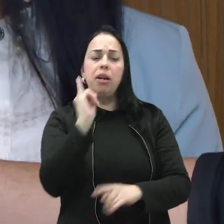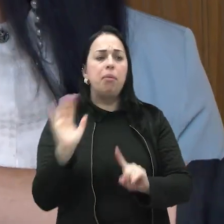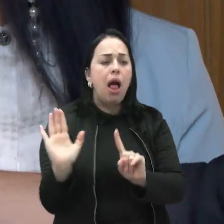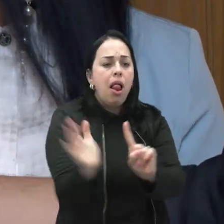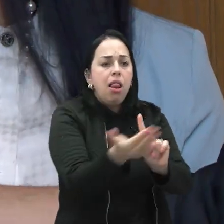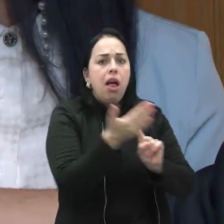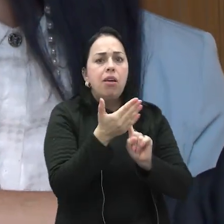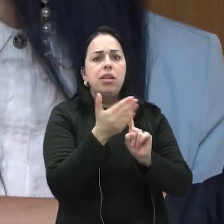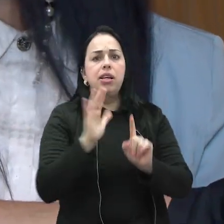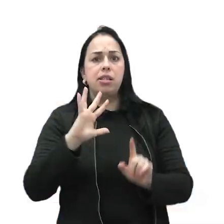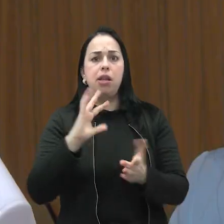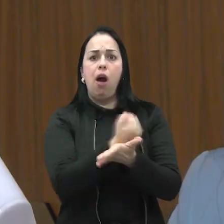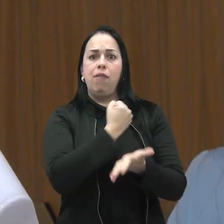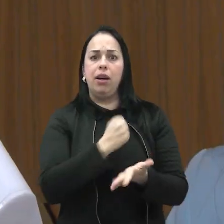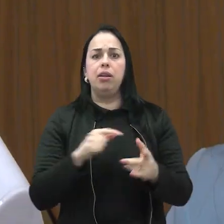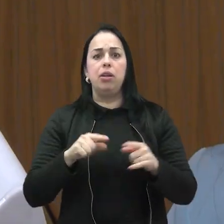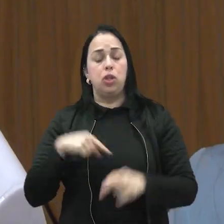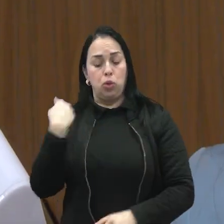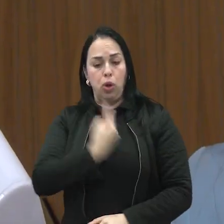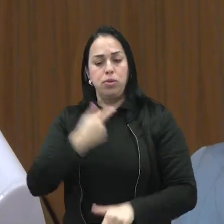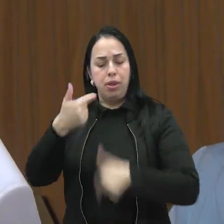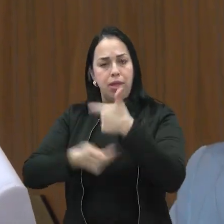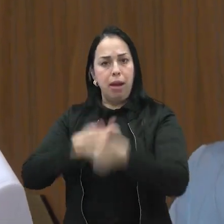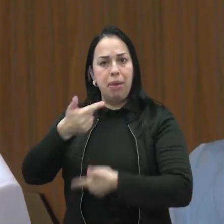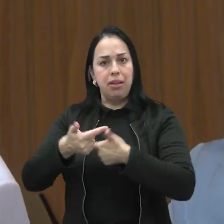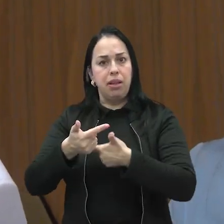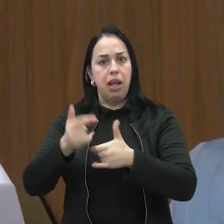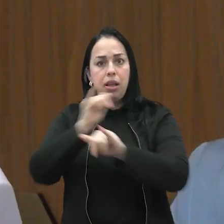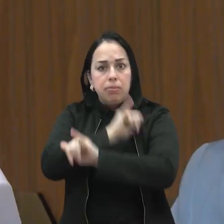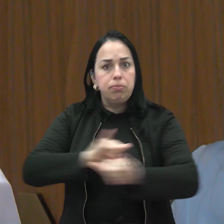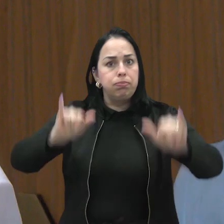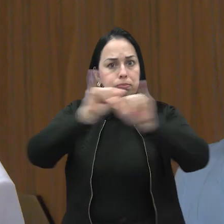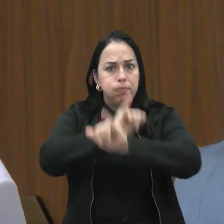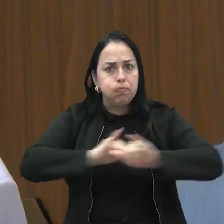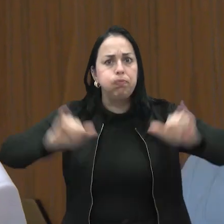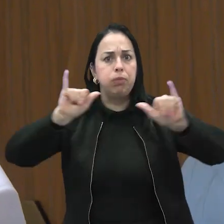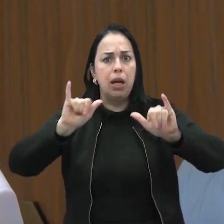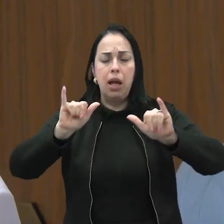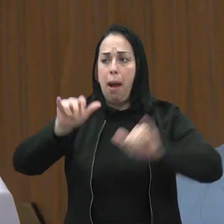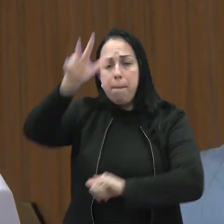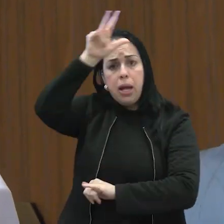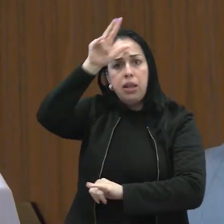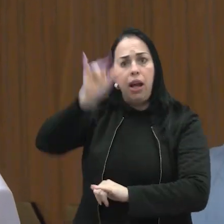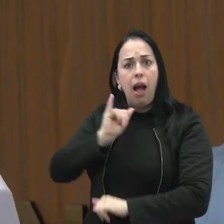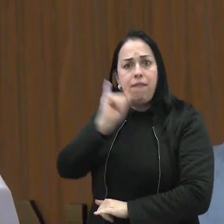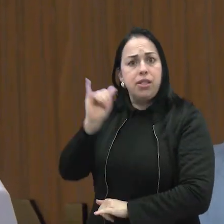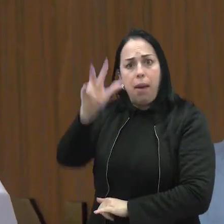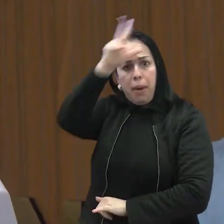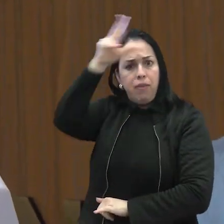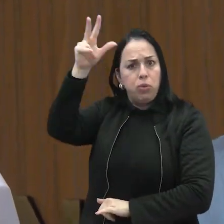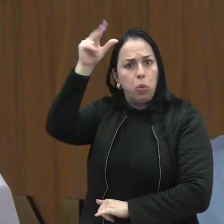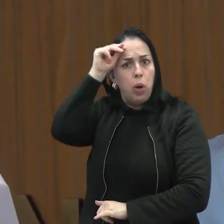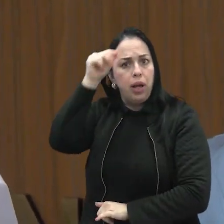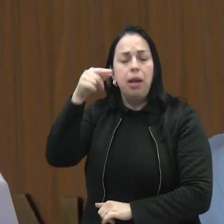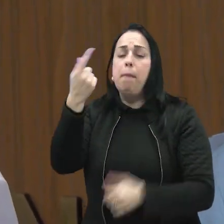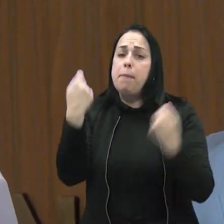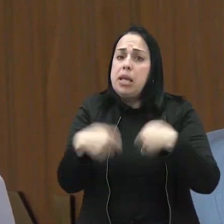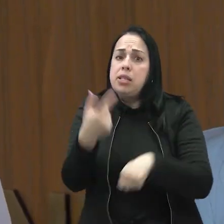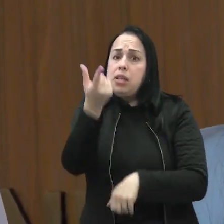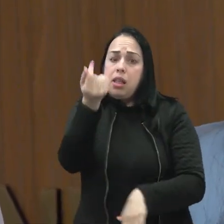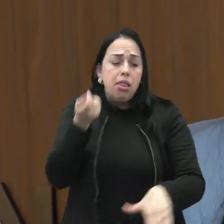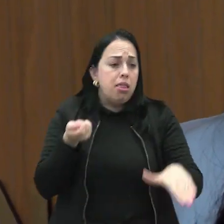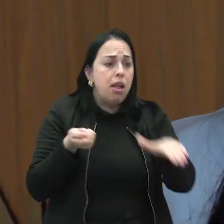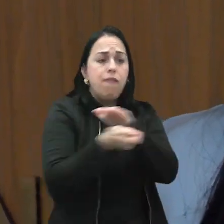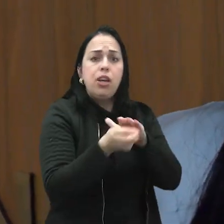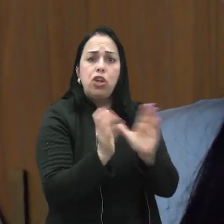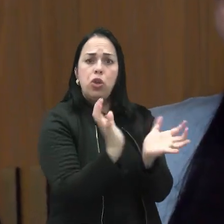e promover segurança pública. O nosso trabalho aqui é também alertar a prefeitura que não deixe de